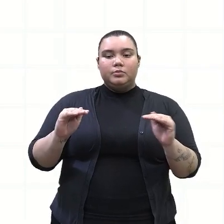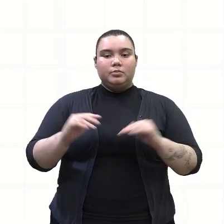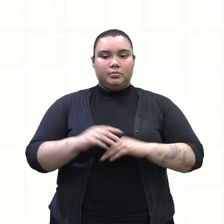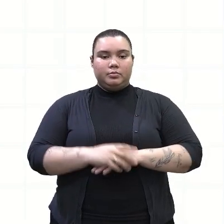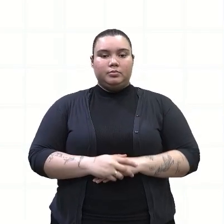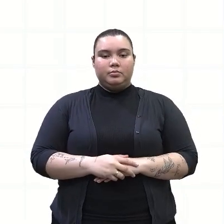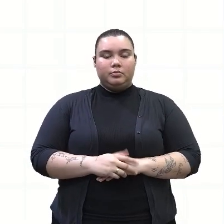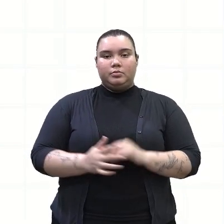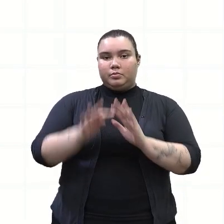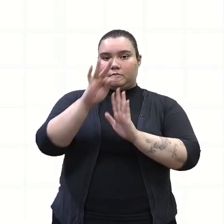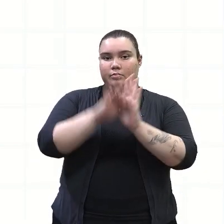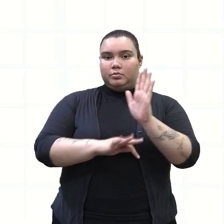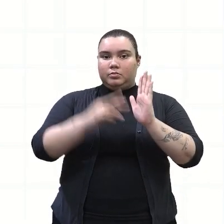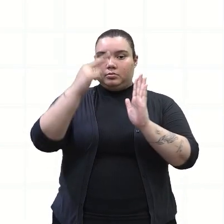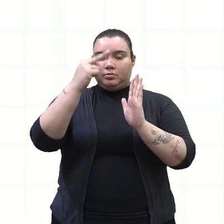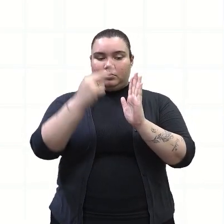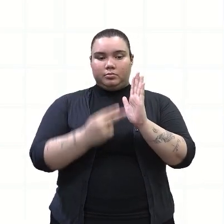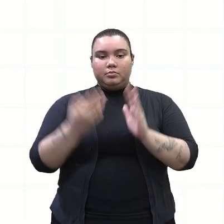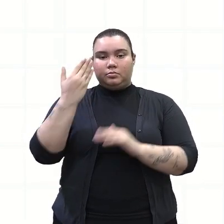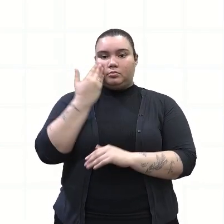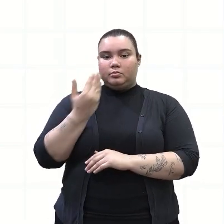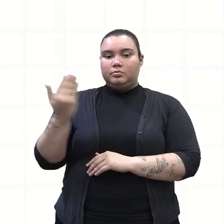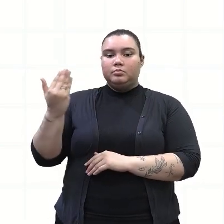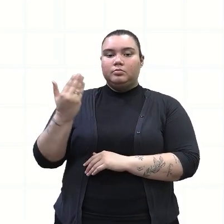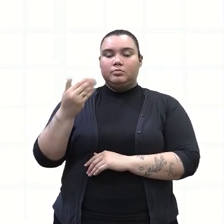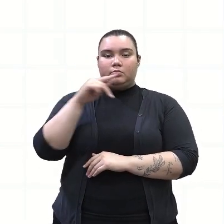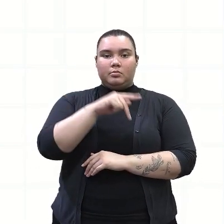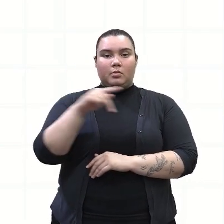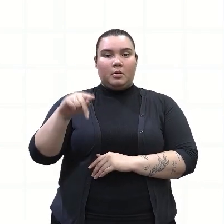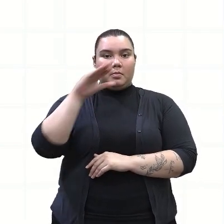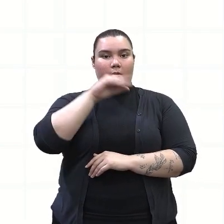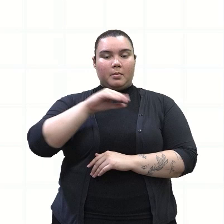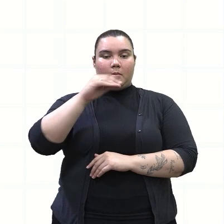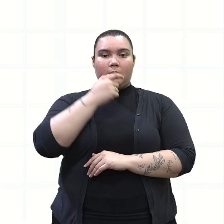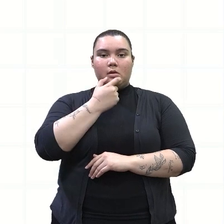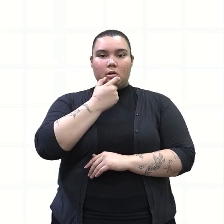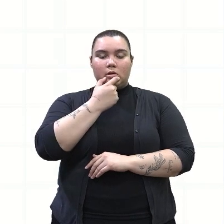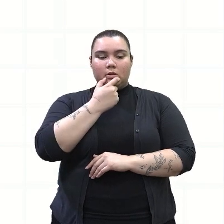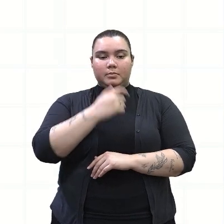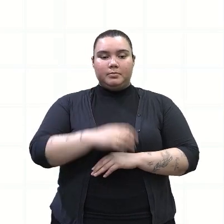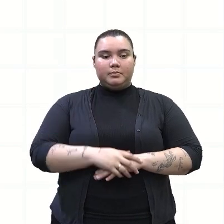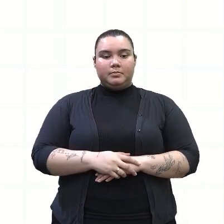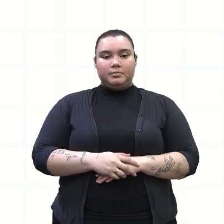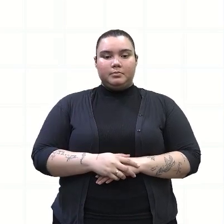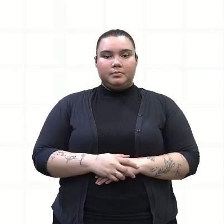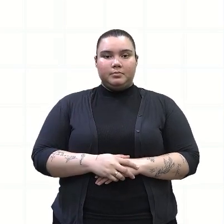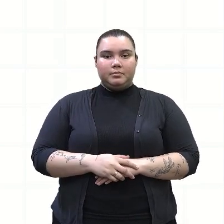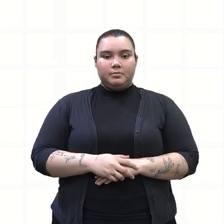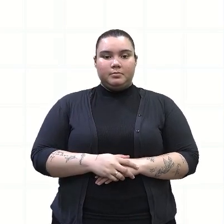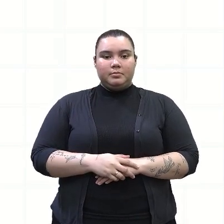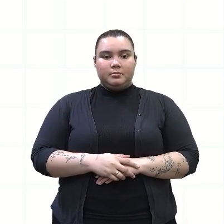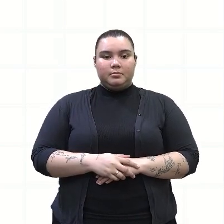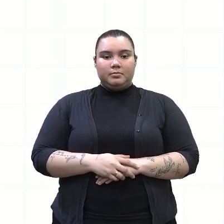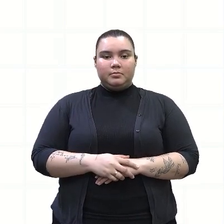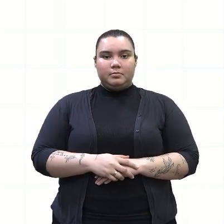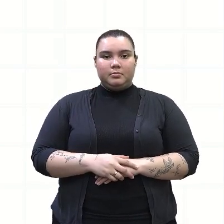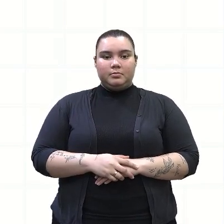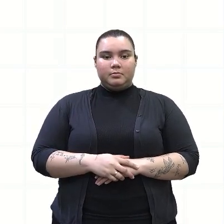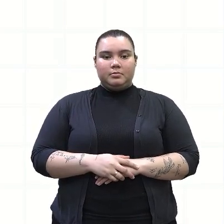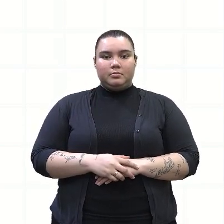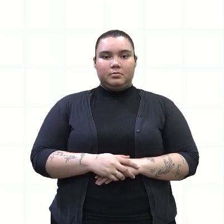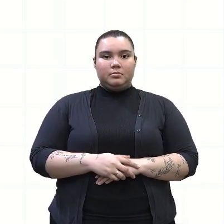nosso texto começa, né? The shortest married couple. The shortest